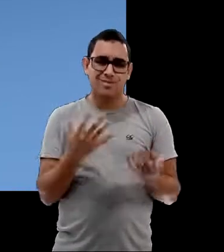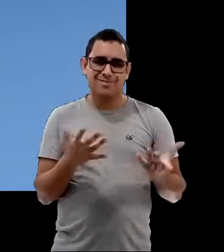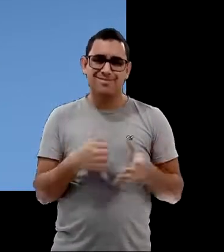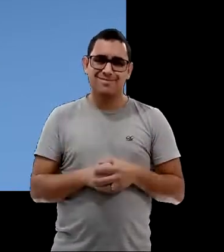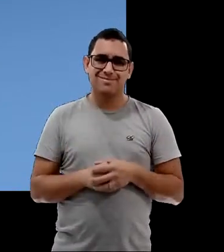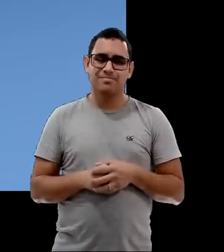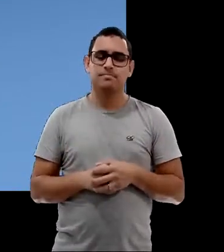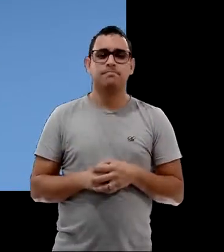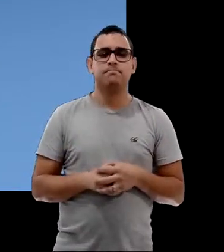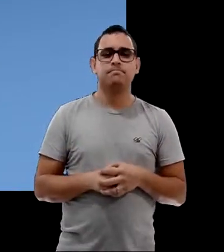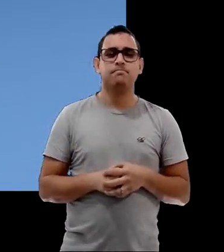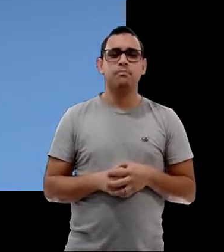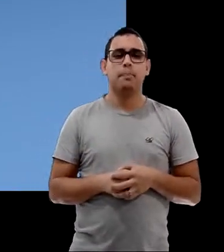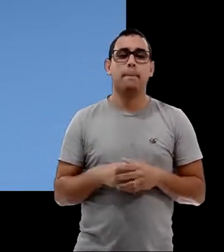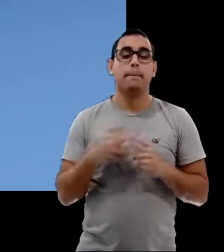velho, muito usado.